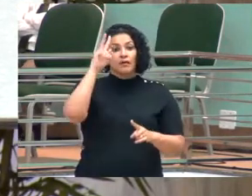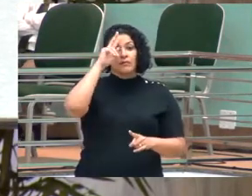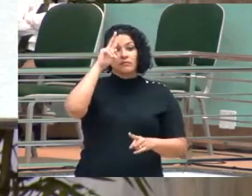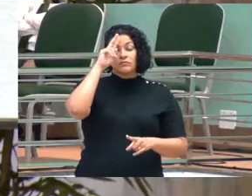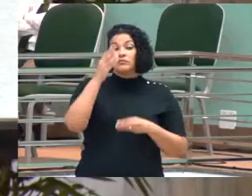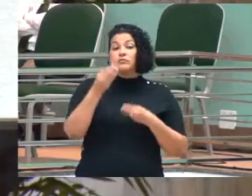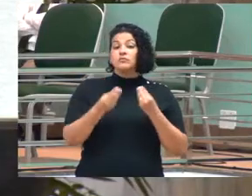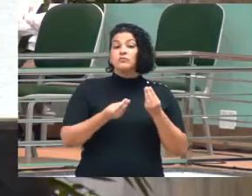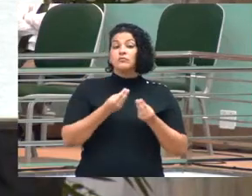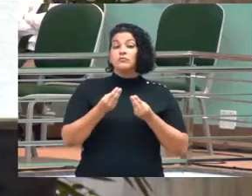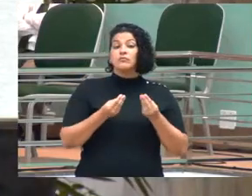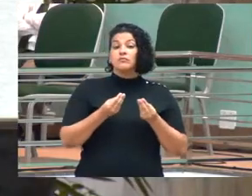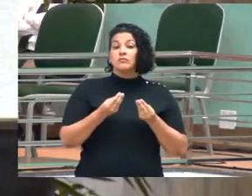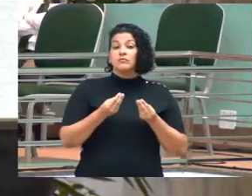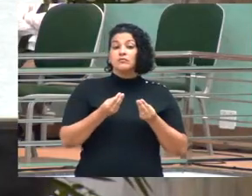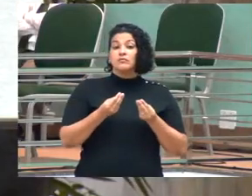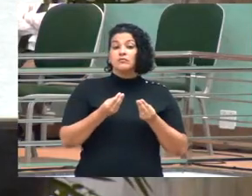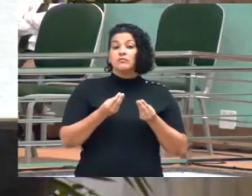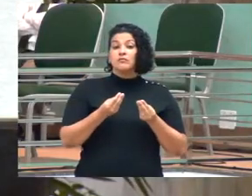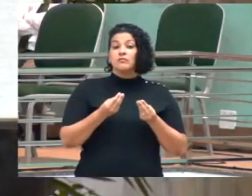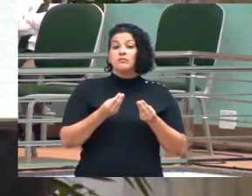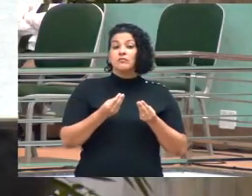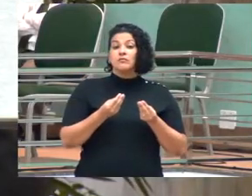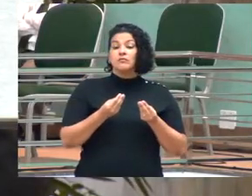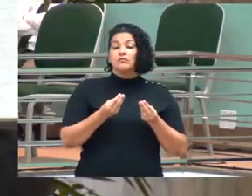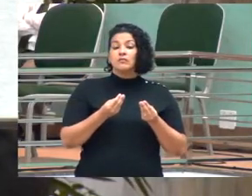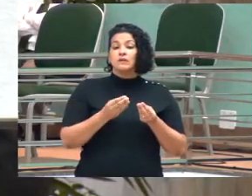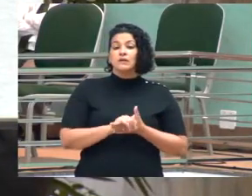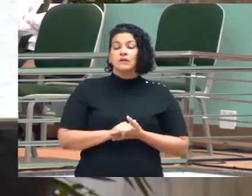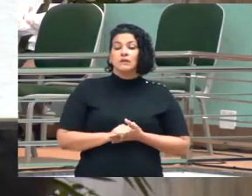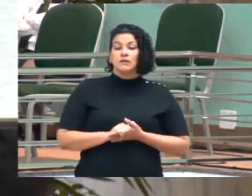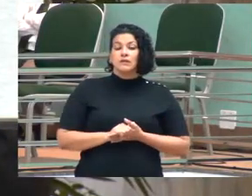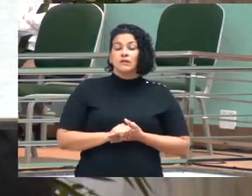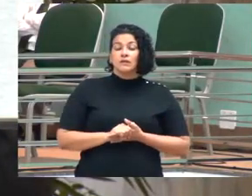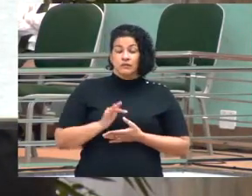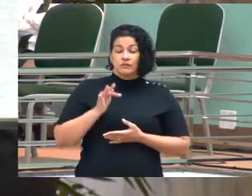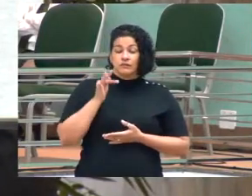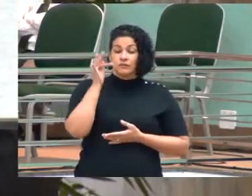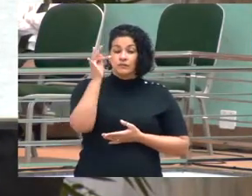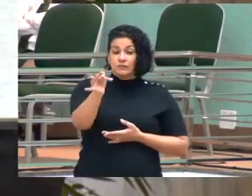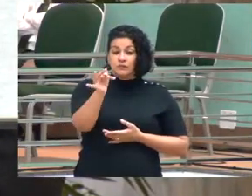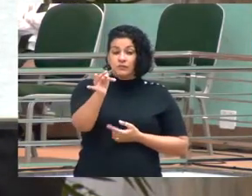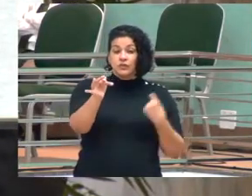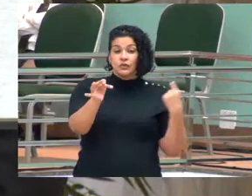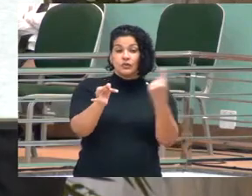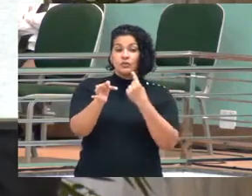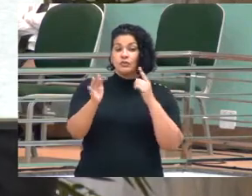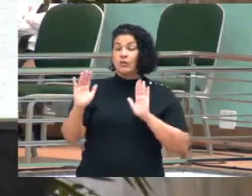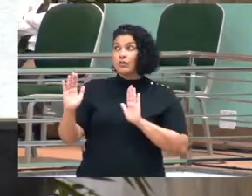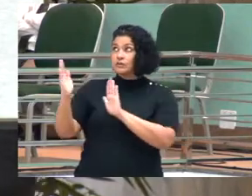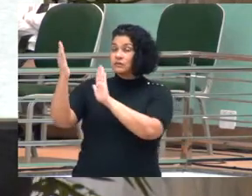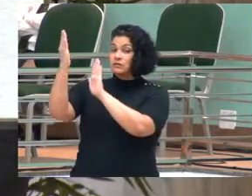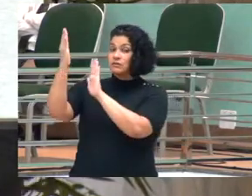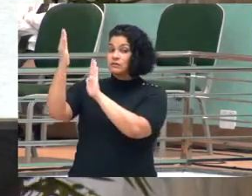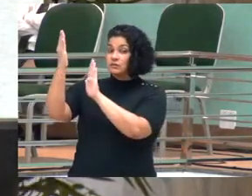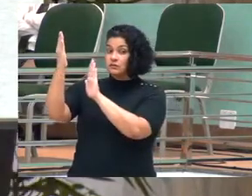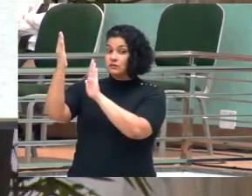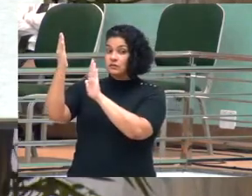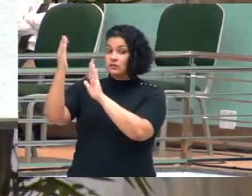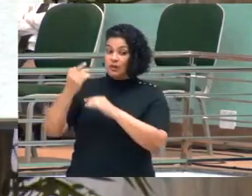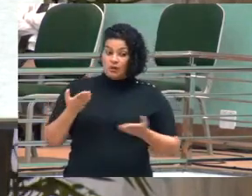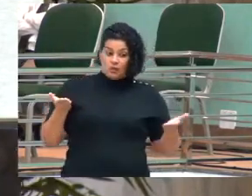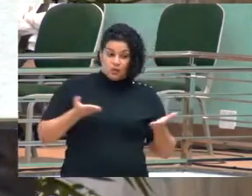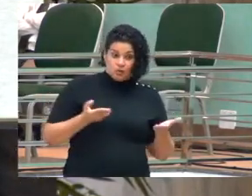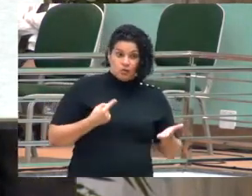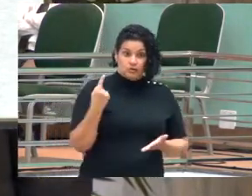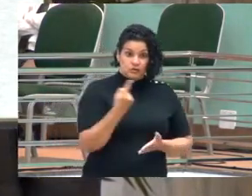Apagou tudo. Não é assim. Um dia teremos que prestar conta a Deus do que estamos fazendo às escondidas, do que